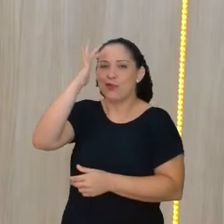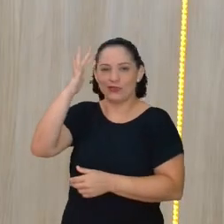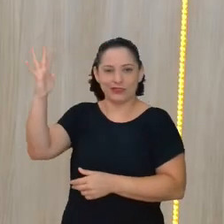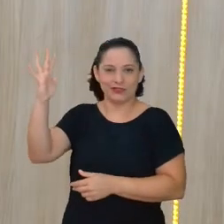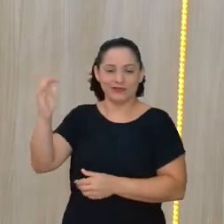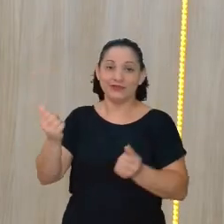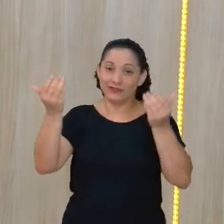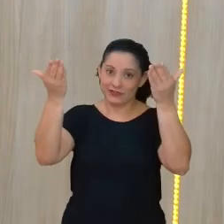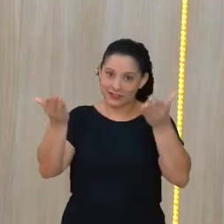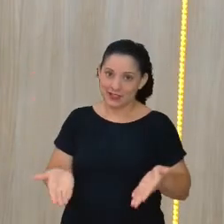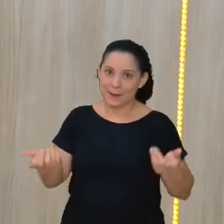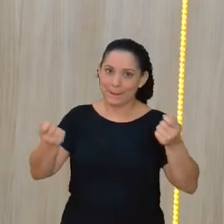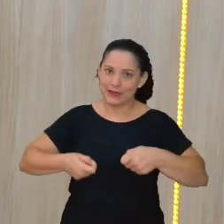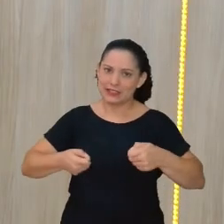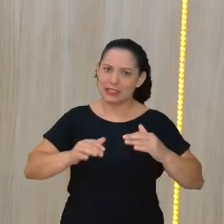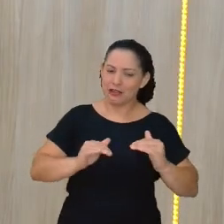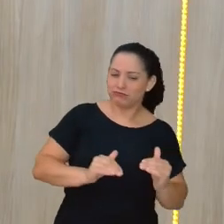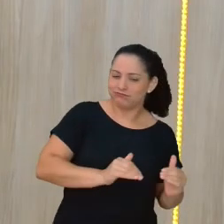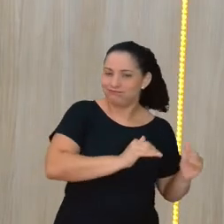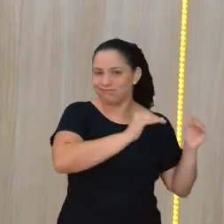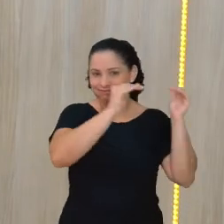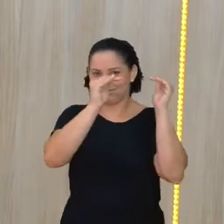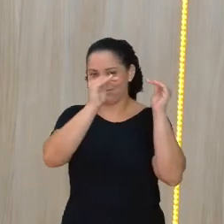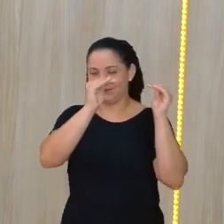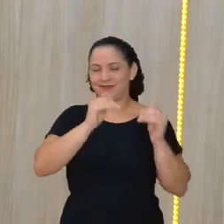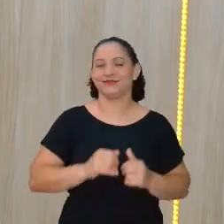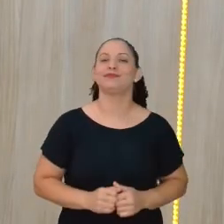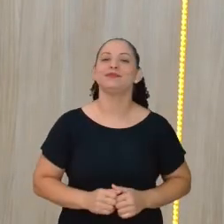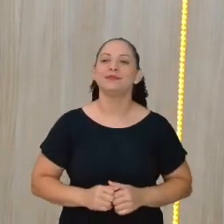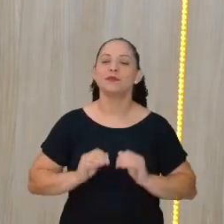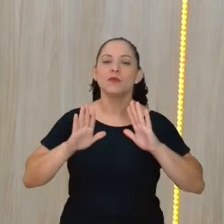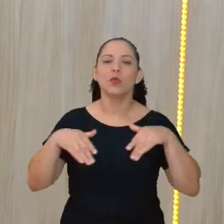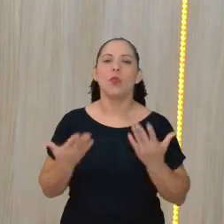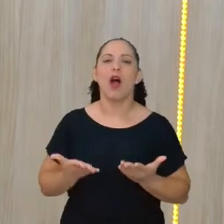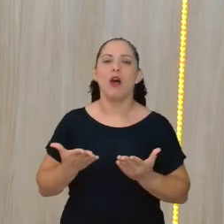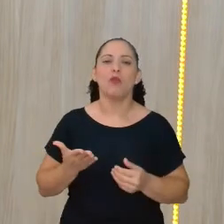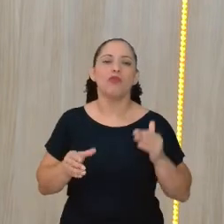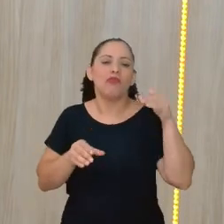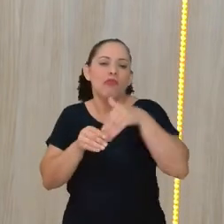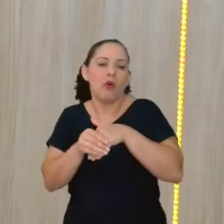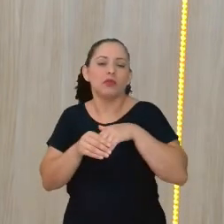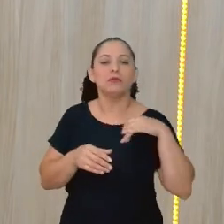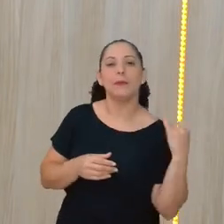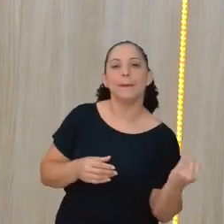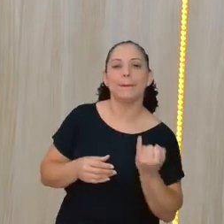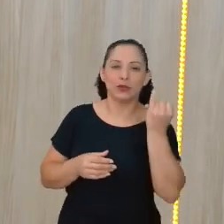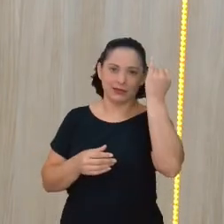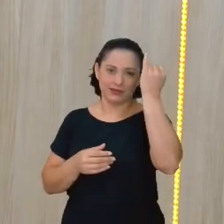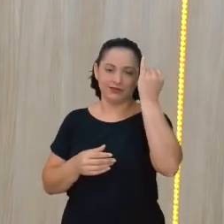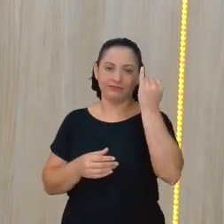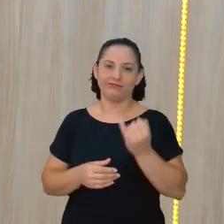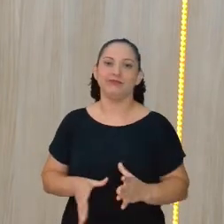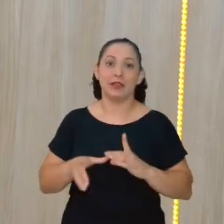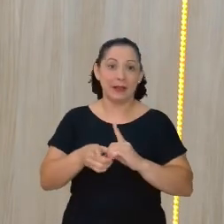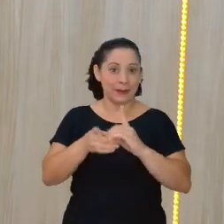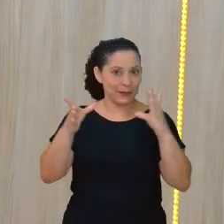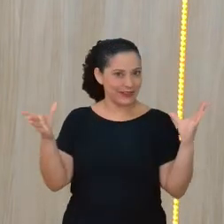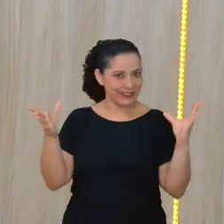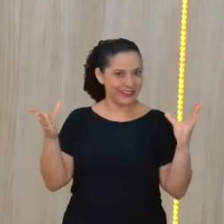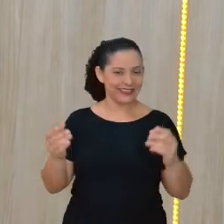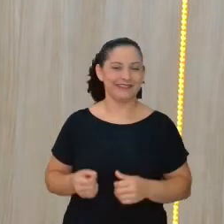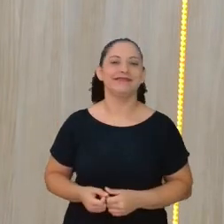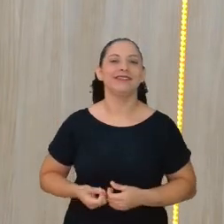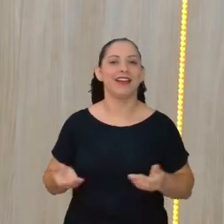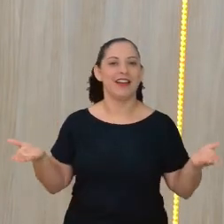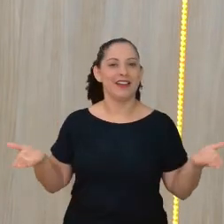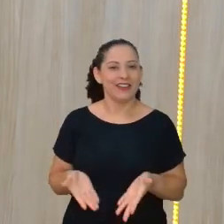que precisam ser soberanos, tá? Qual a importância do voto aí? Seu voto para a democracia, tá bom? Então a gente